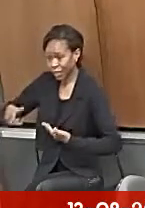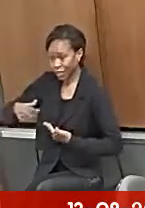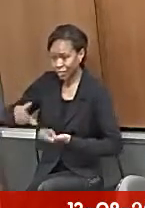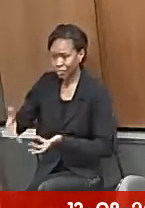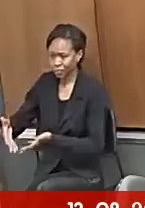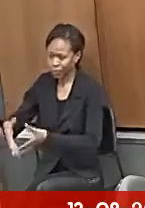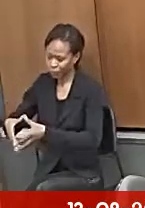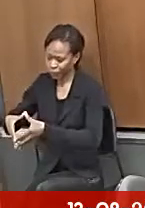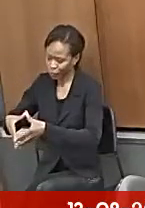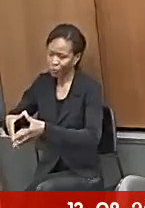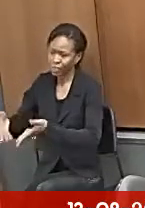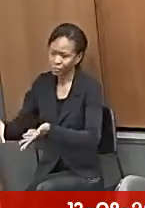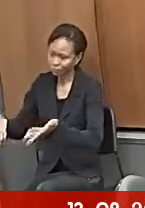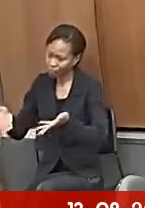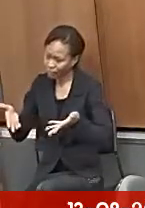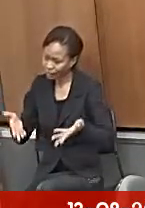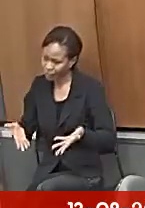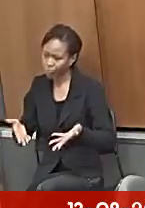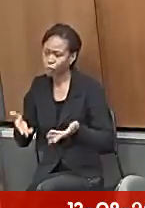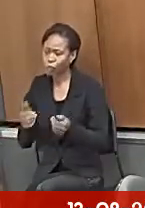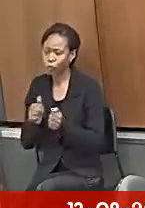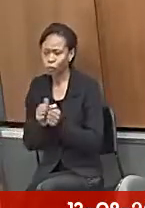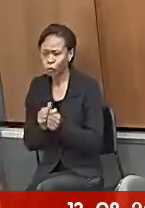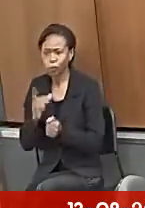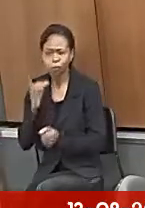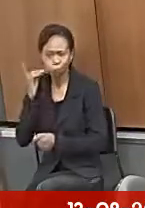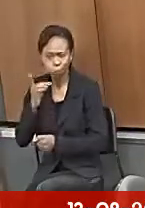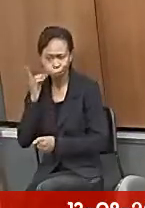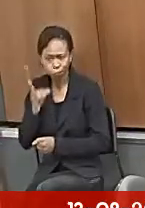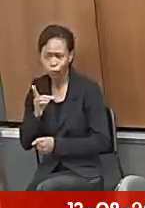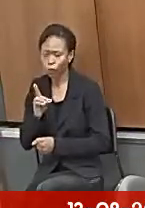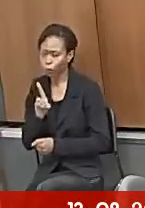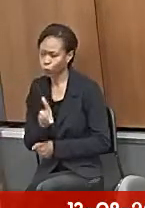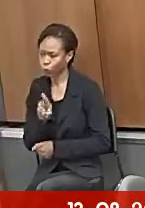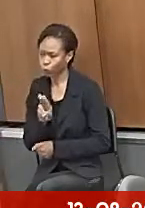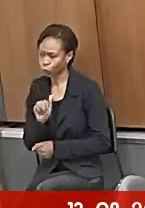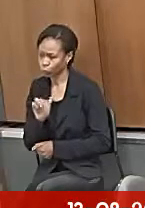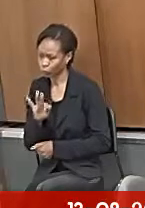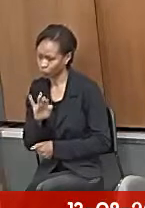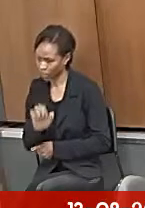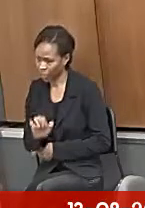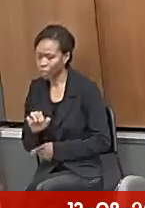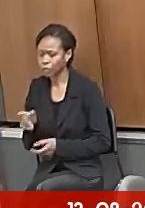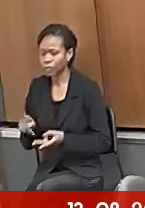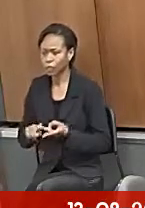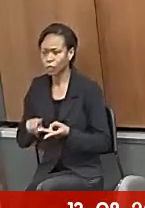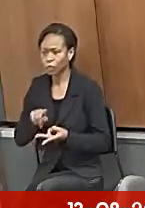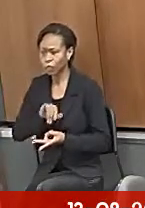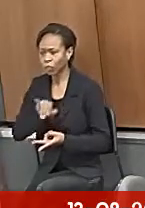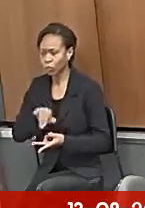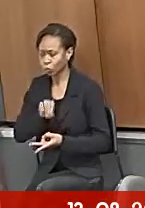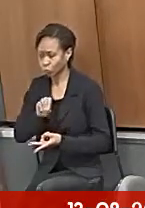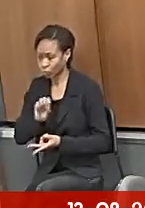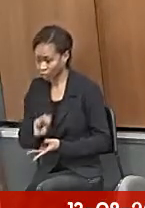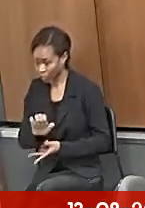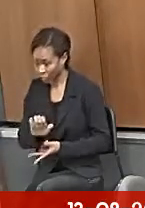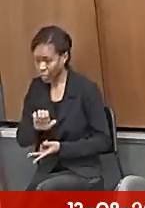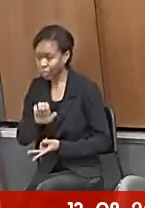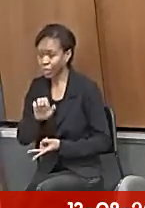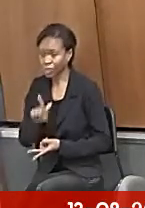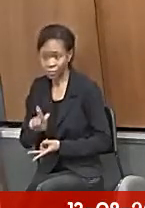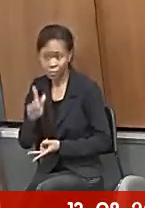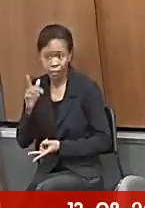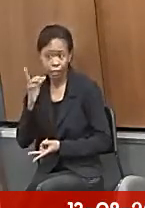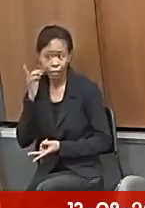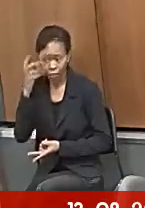está aqui ladeado do deputado duarte bechi do deputado josé guilherme do deputado professor cleiton e deputado paulo que não pôde